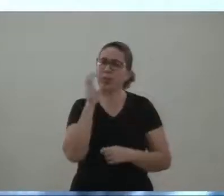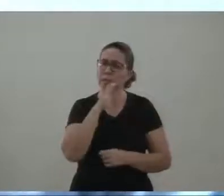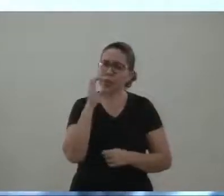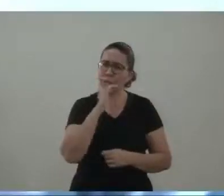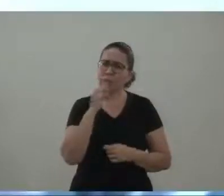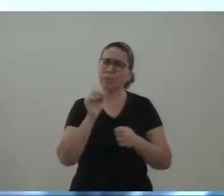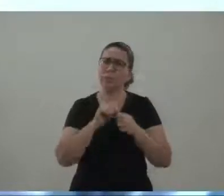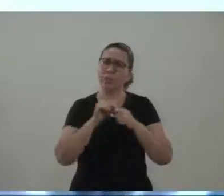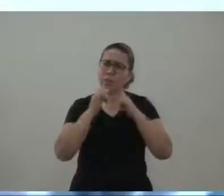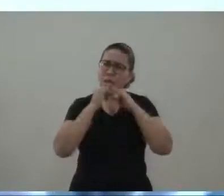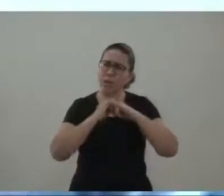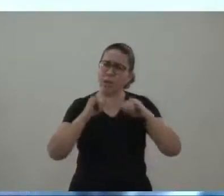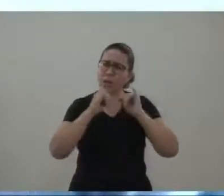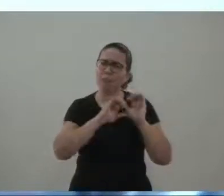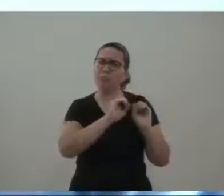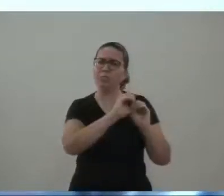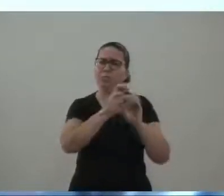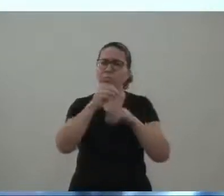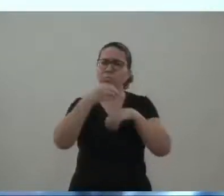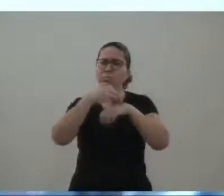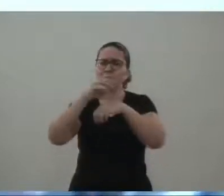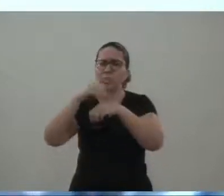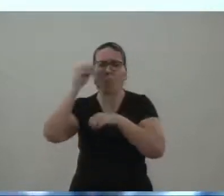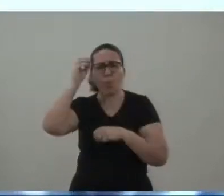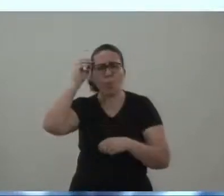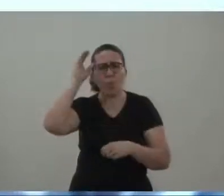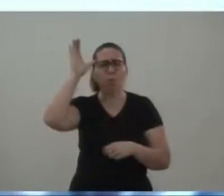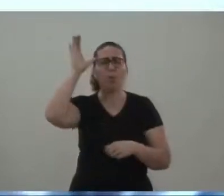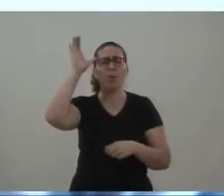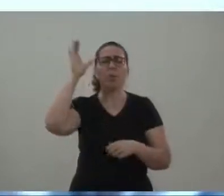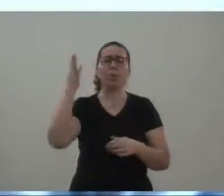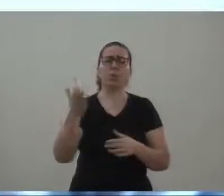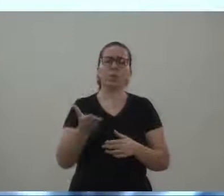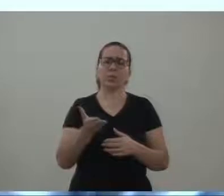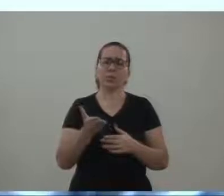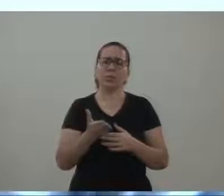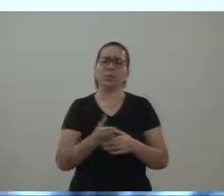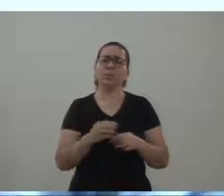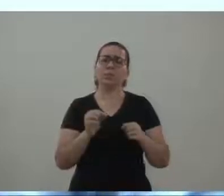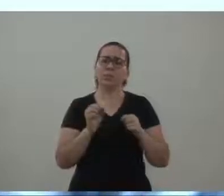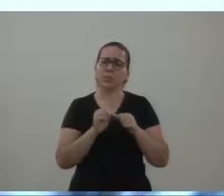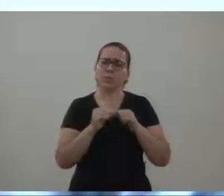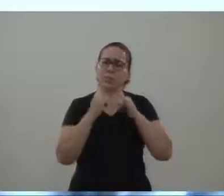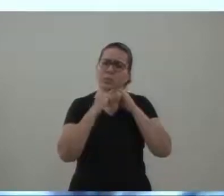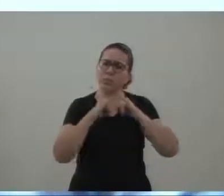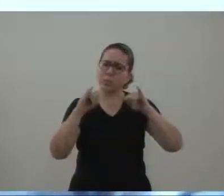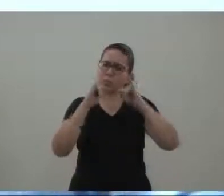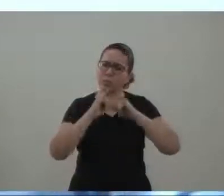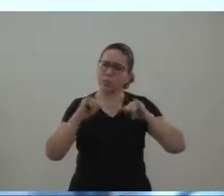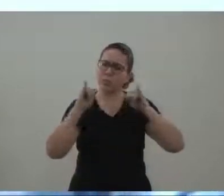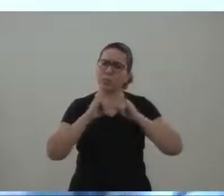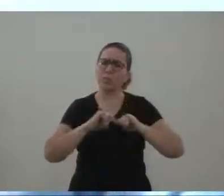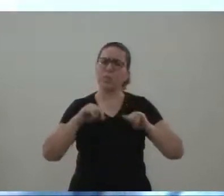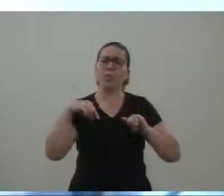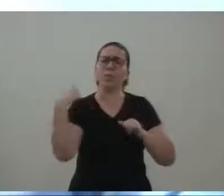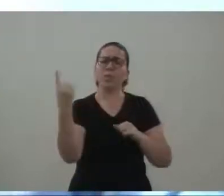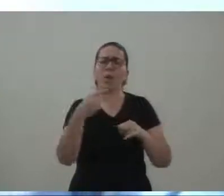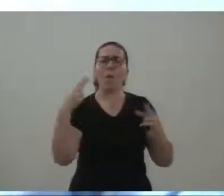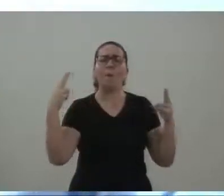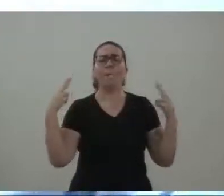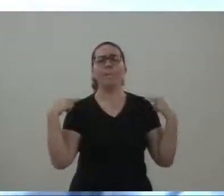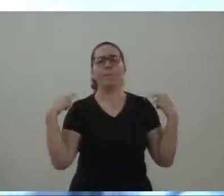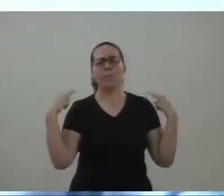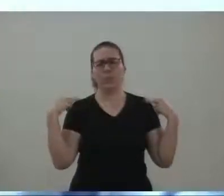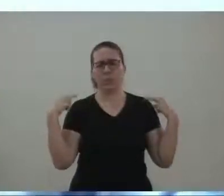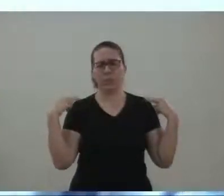urgentemente, sobretudo agora com esse aumento da utilização das vias públicas, de uma ampla campanha de conscientização dos motoristas,